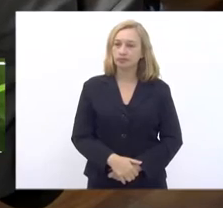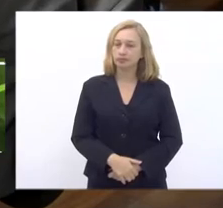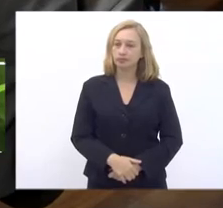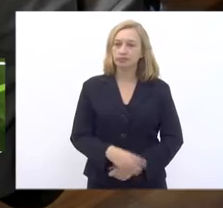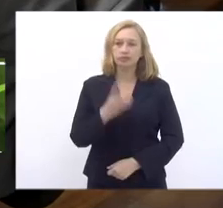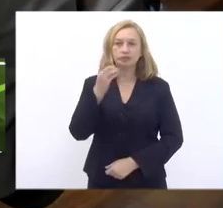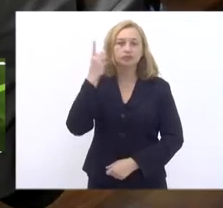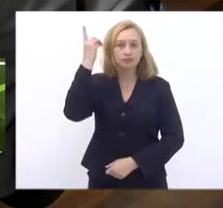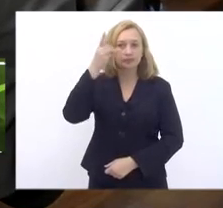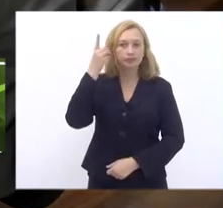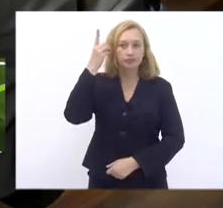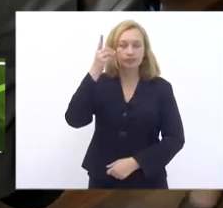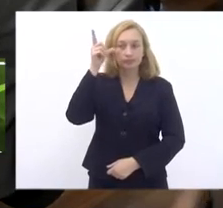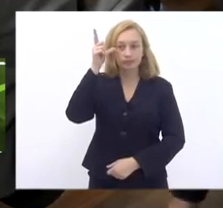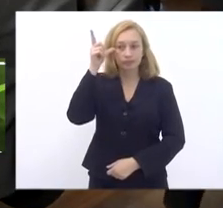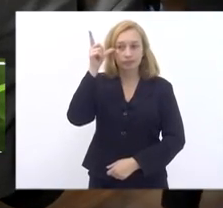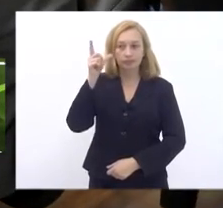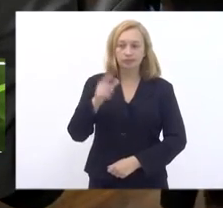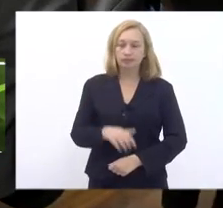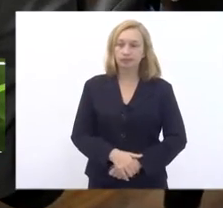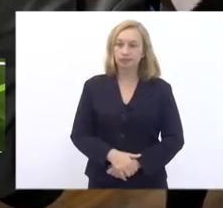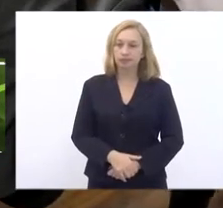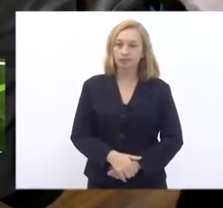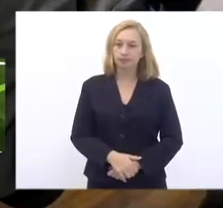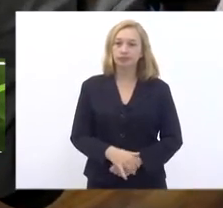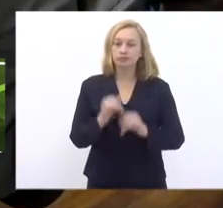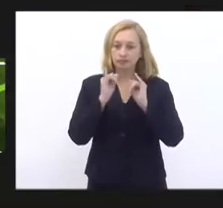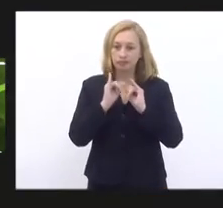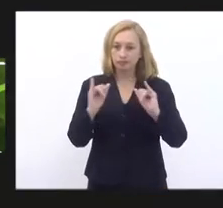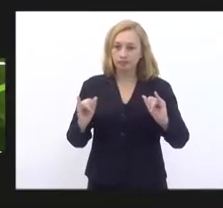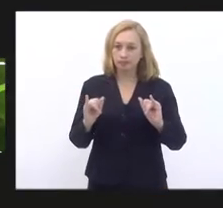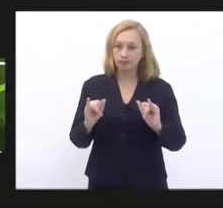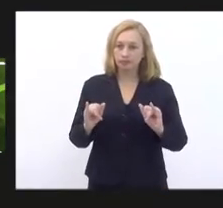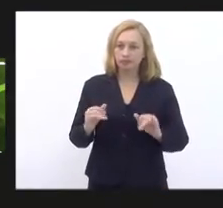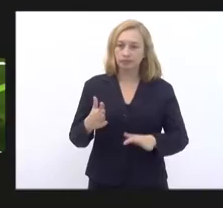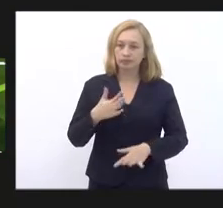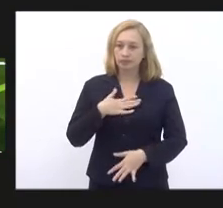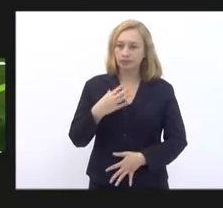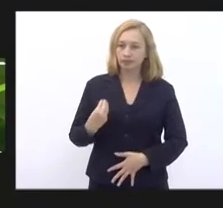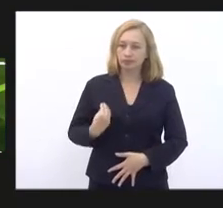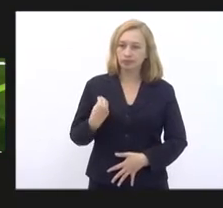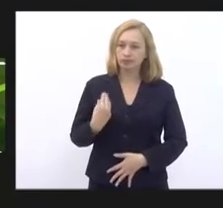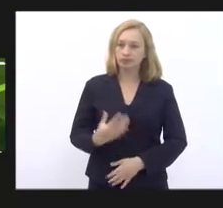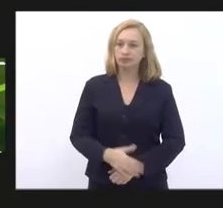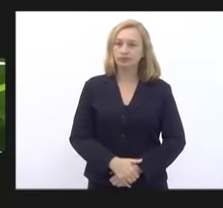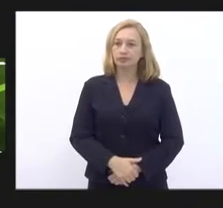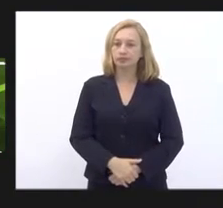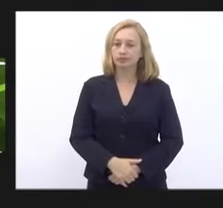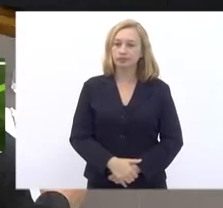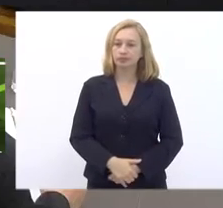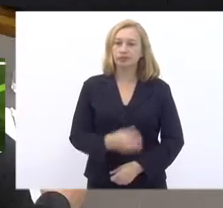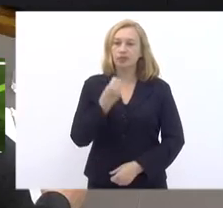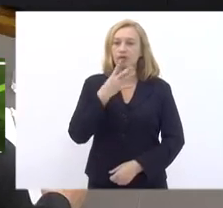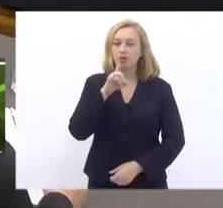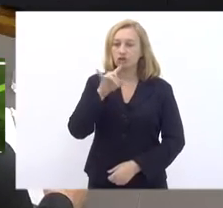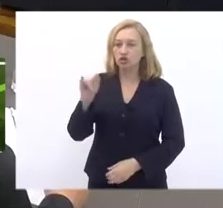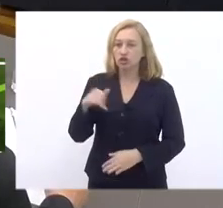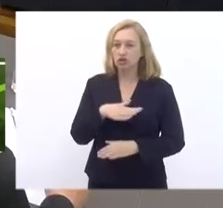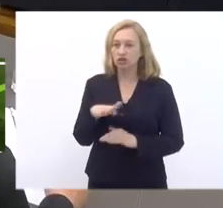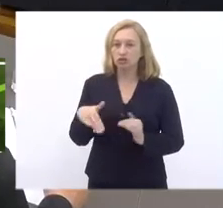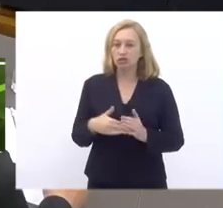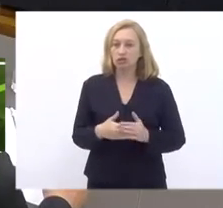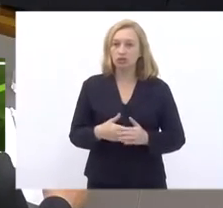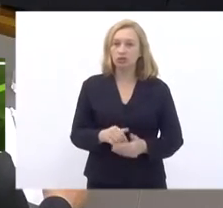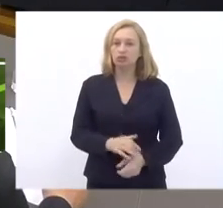Deputada Lucinha, só queria que... anunciasse minha presença. Bom favor. Dia a todos, a todas.